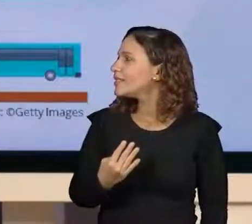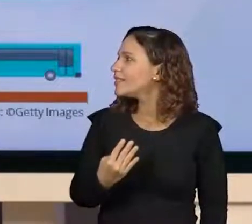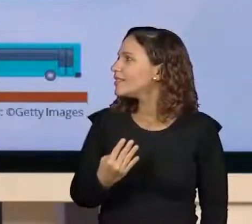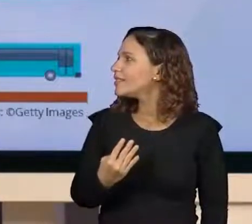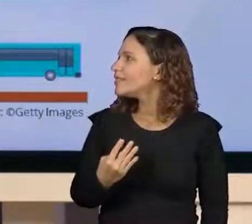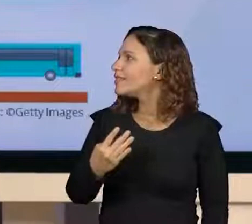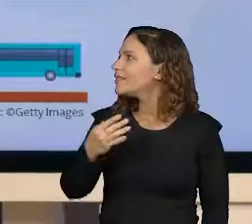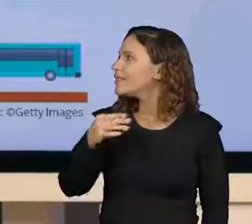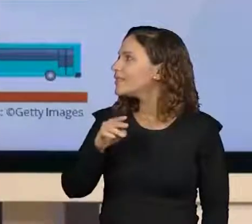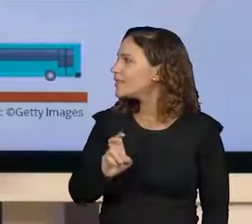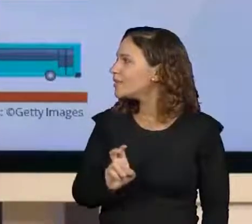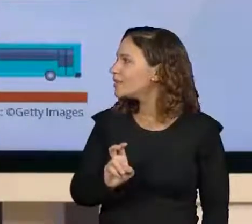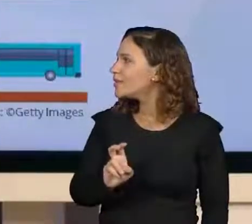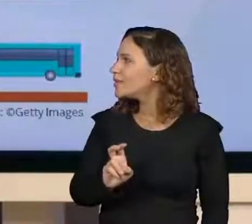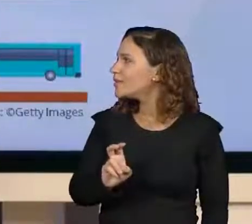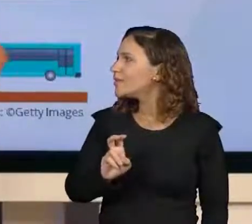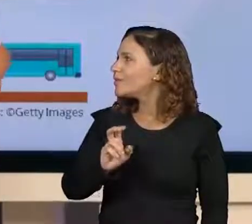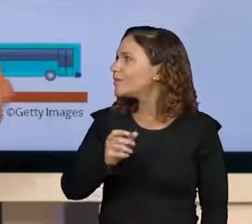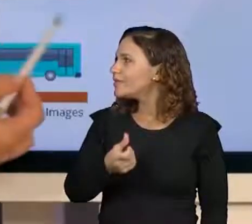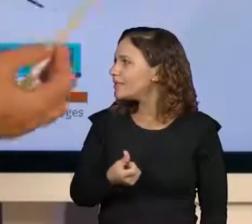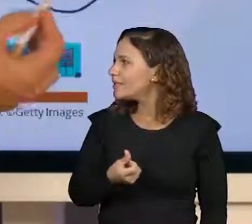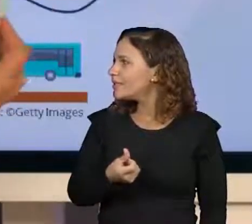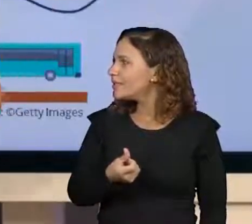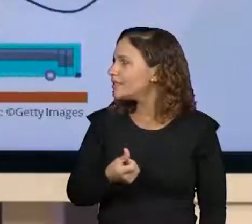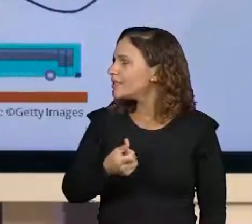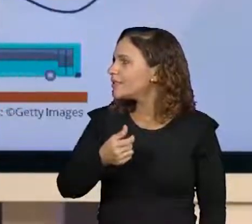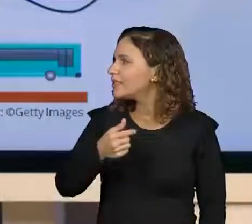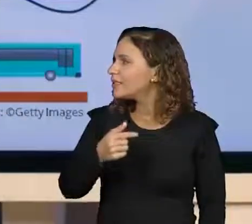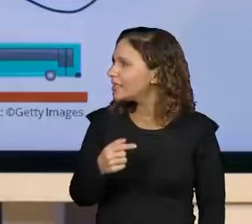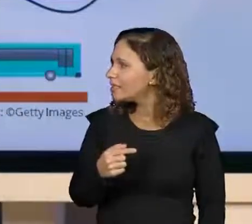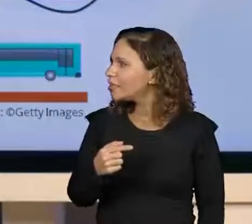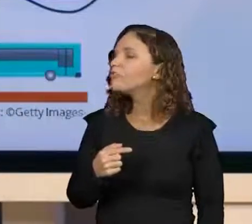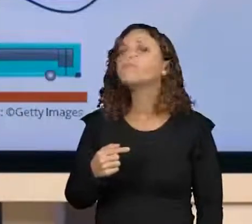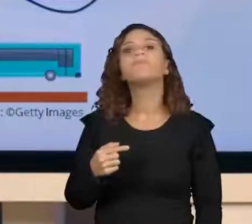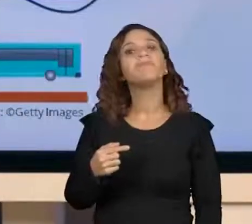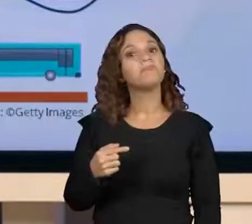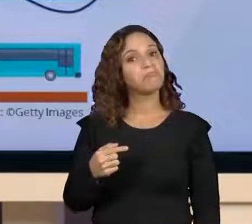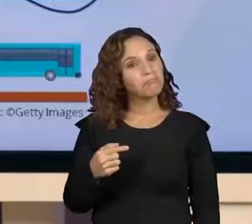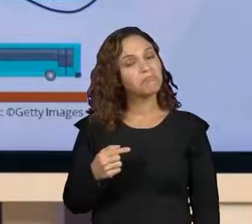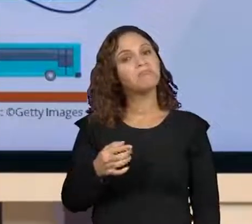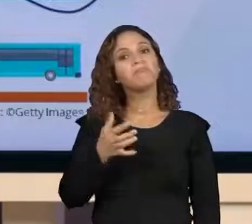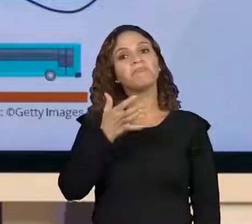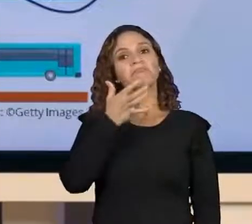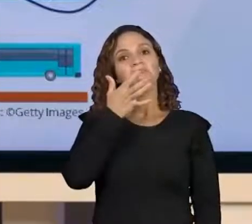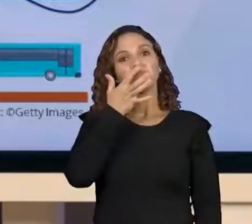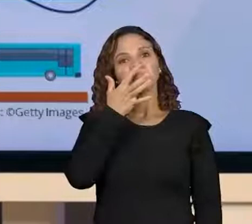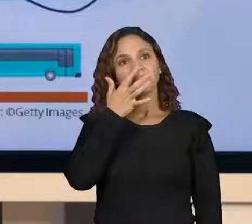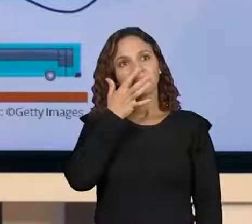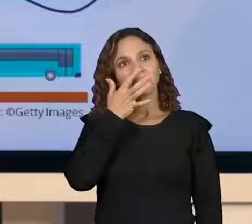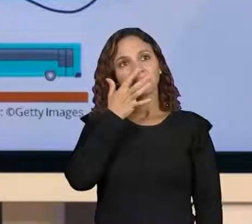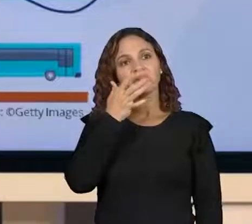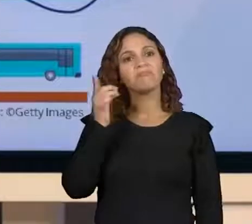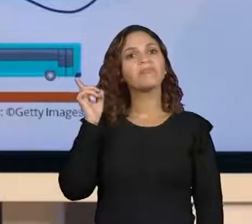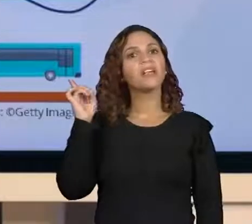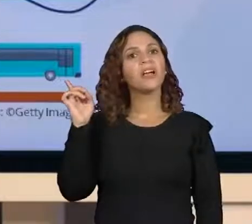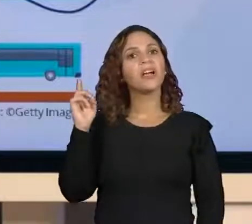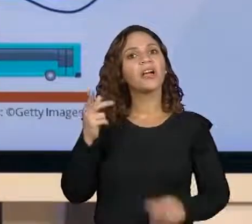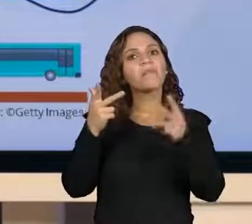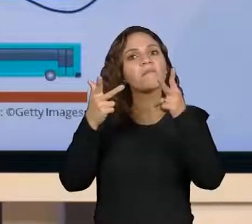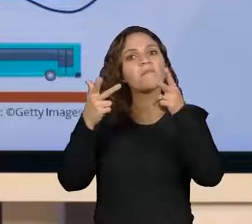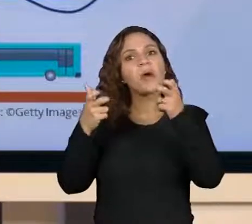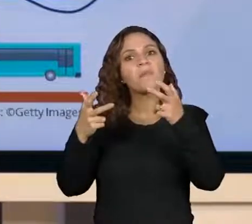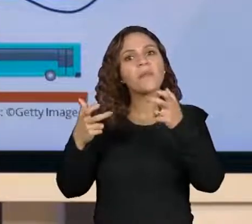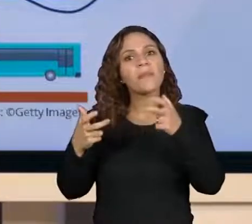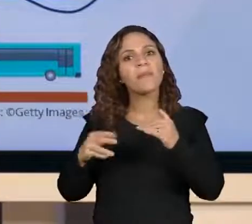4, 5, 6, 7 carrinhos. Acho que essa é uma